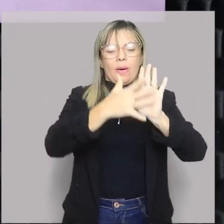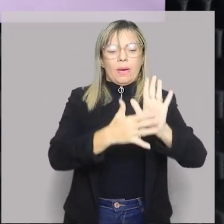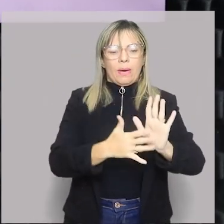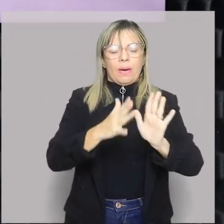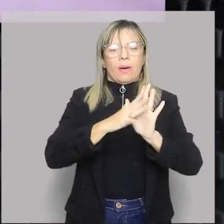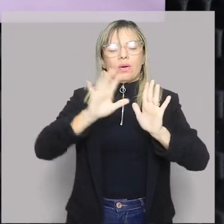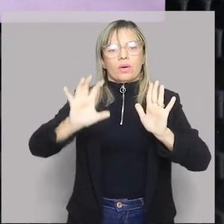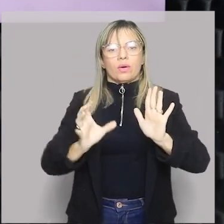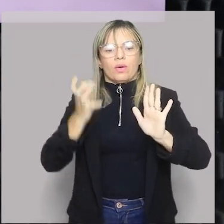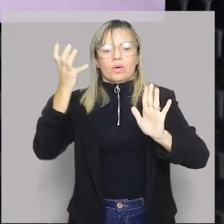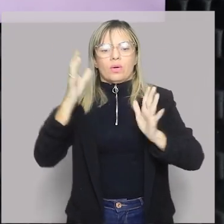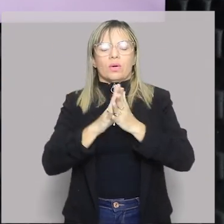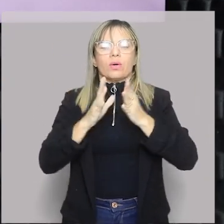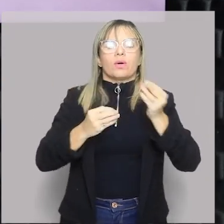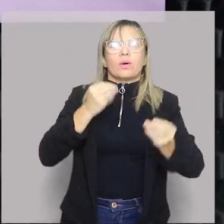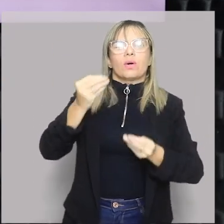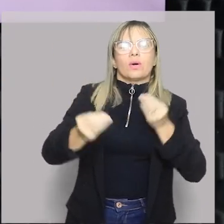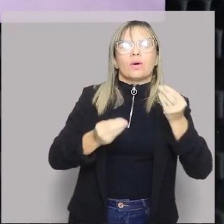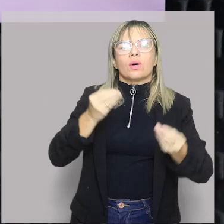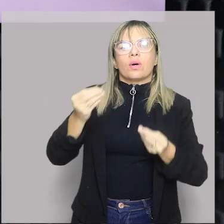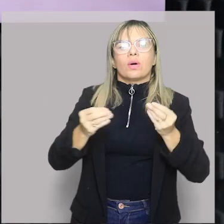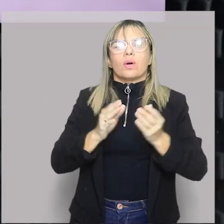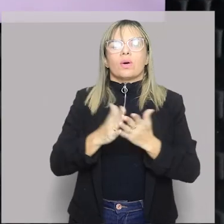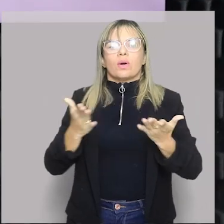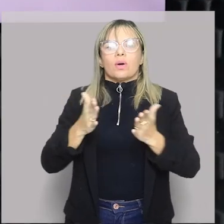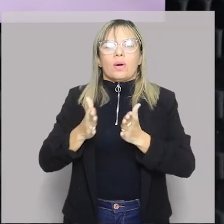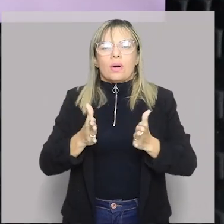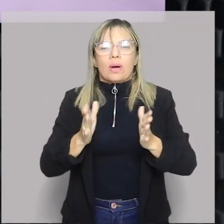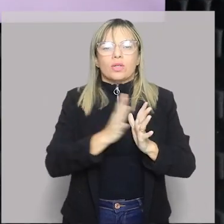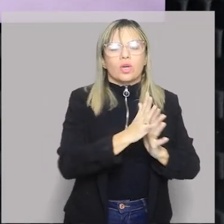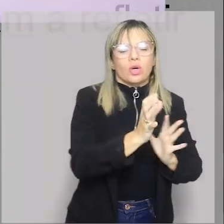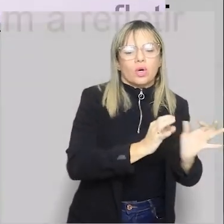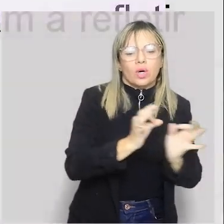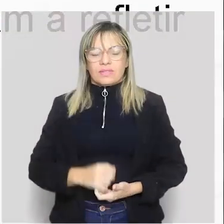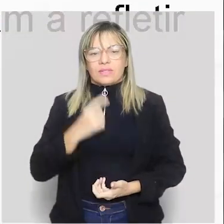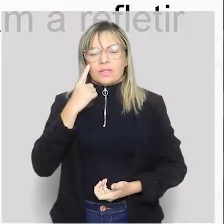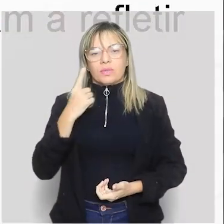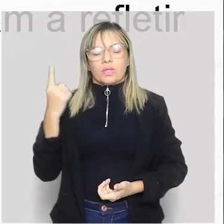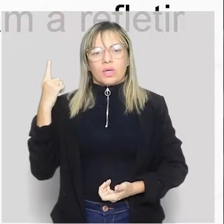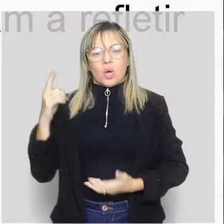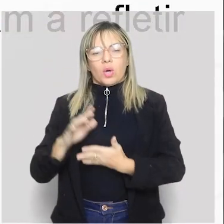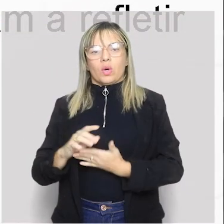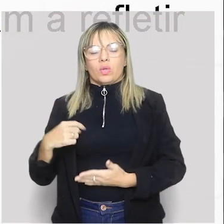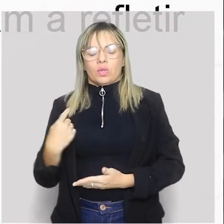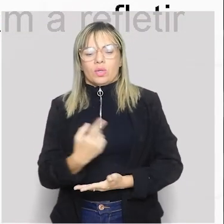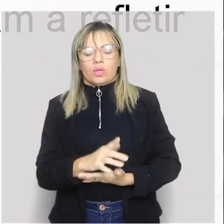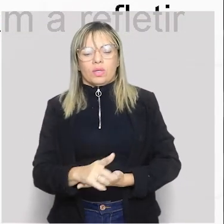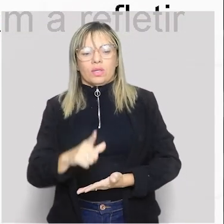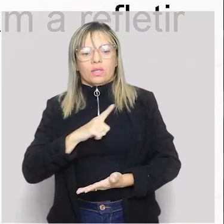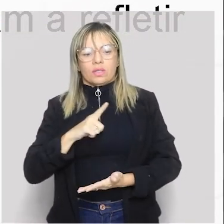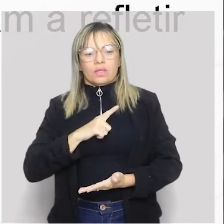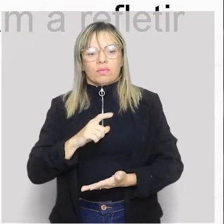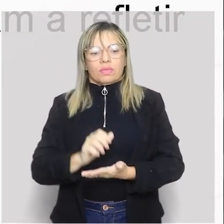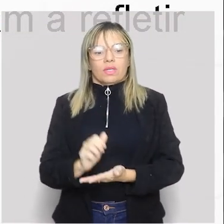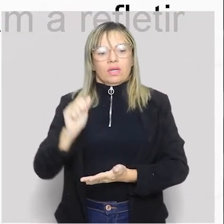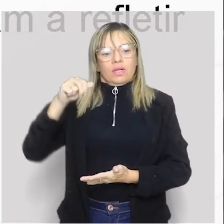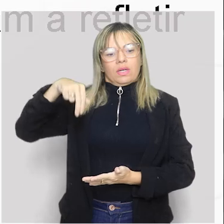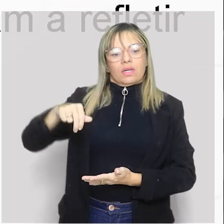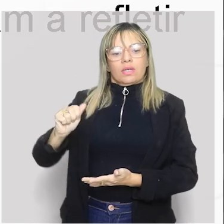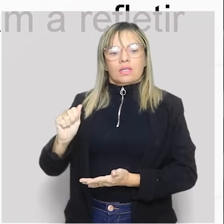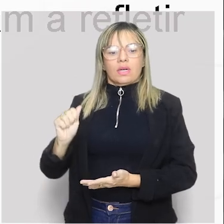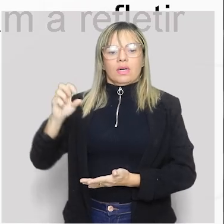vai acontecer. É como se fosse uma espécie de guia, de planejamento, tá? Nós temos aqui uma anamnese,